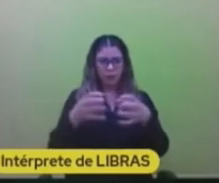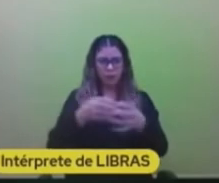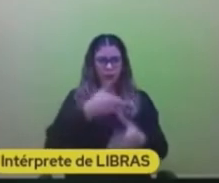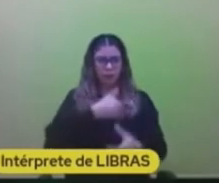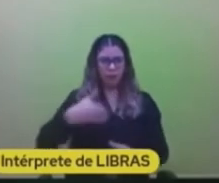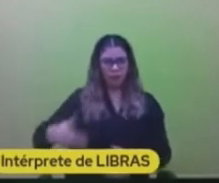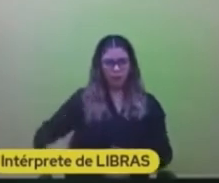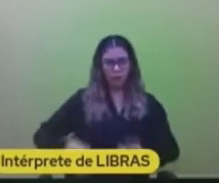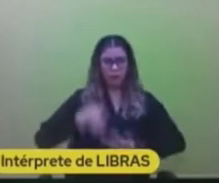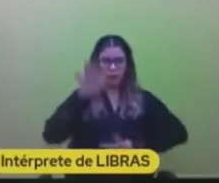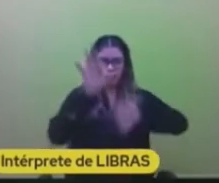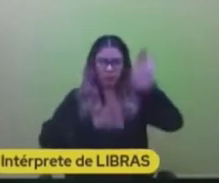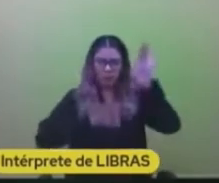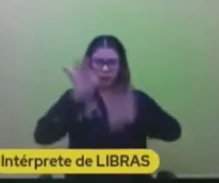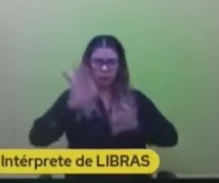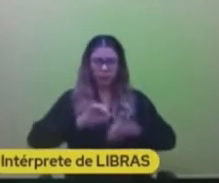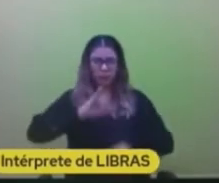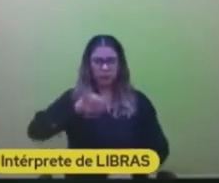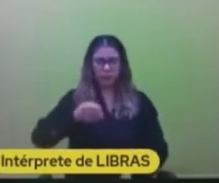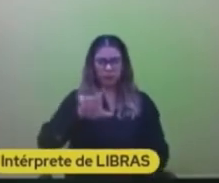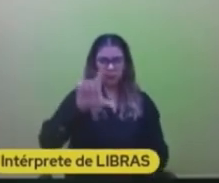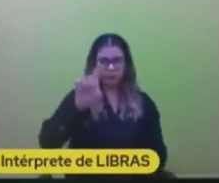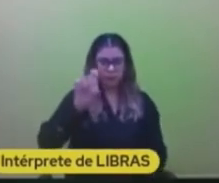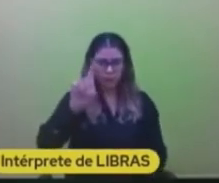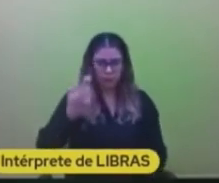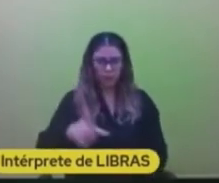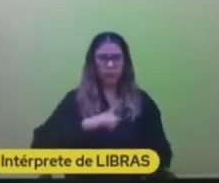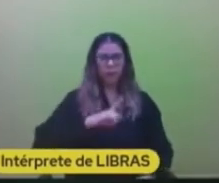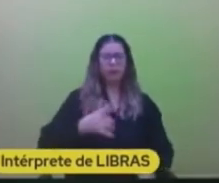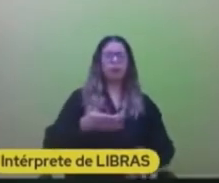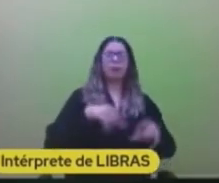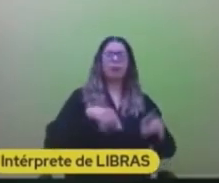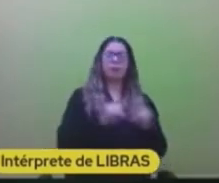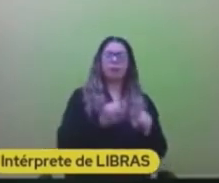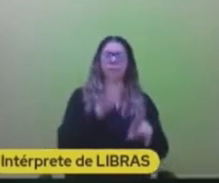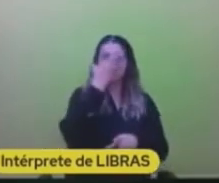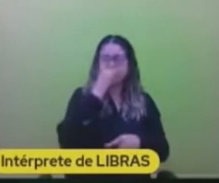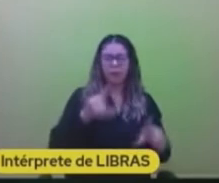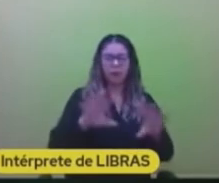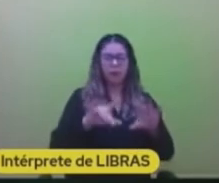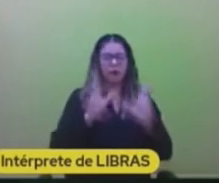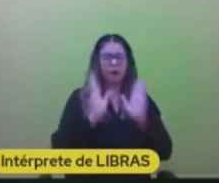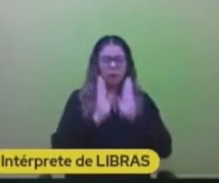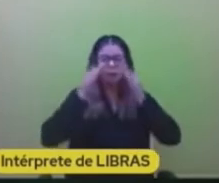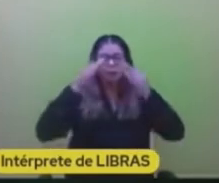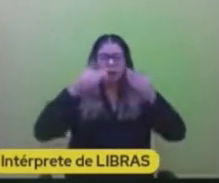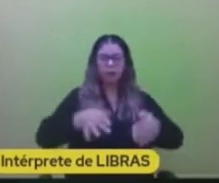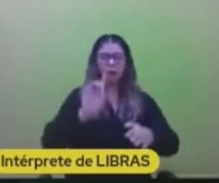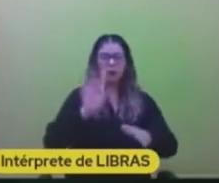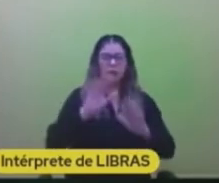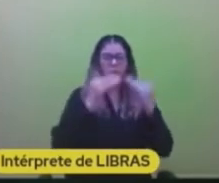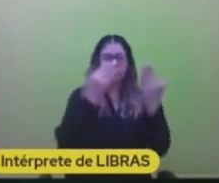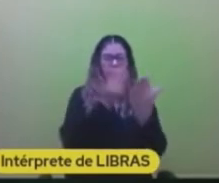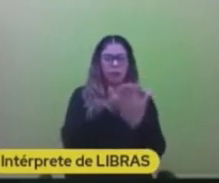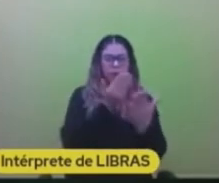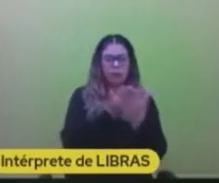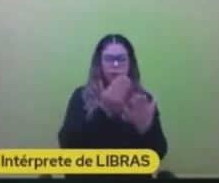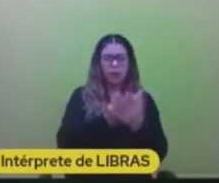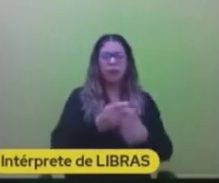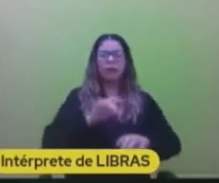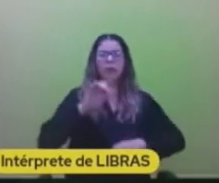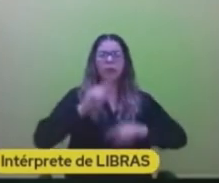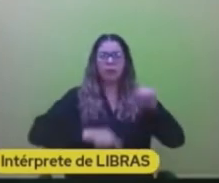pensar em janeiro escritura que vem só nas questões pedagógicas da própria escola E ai mãe